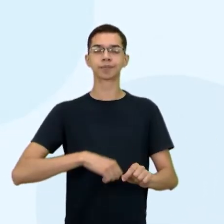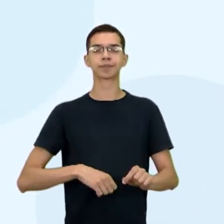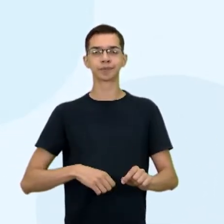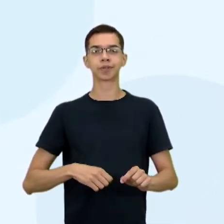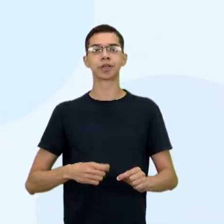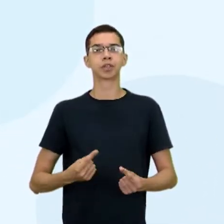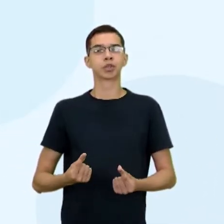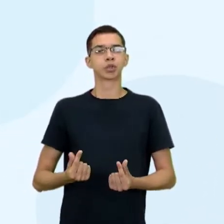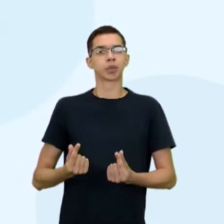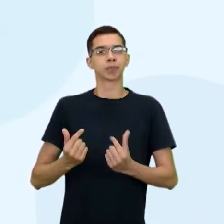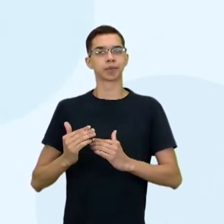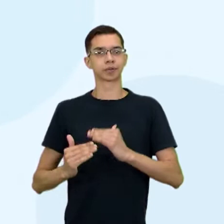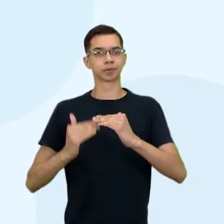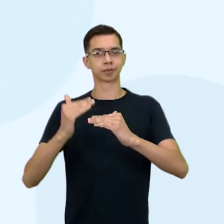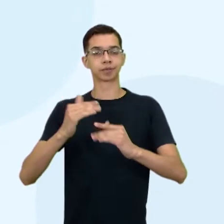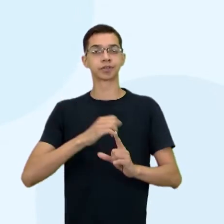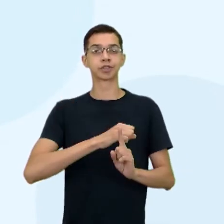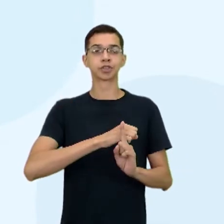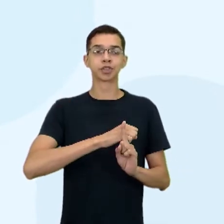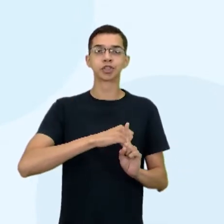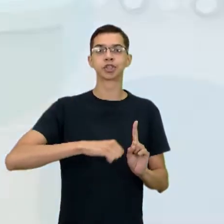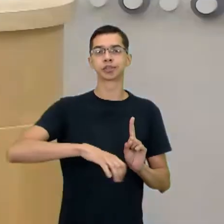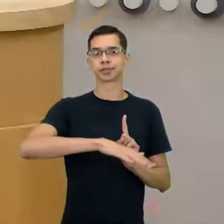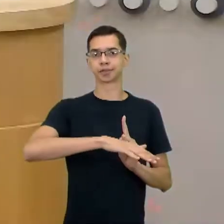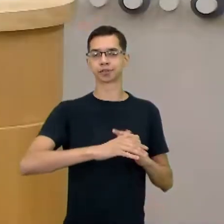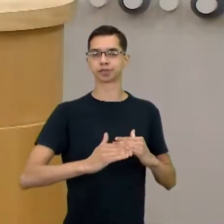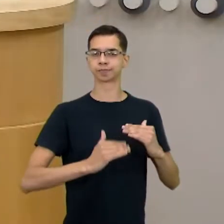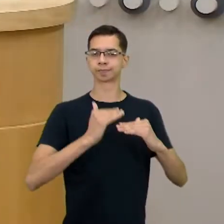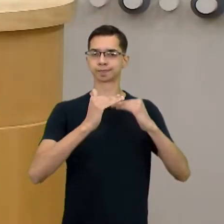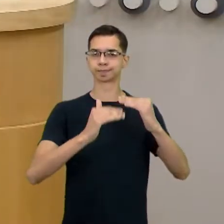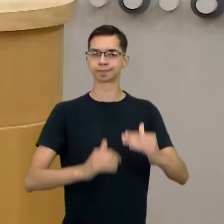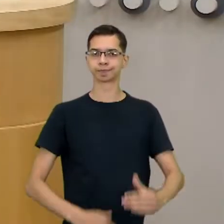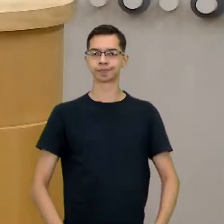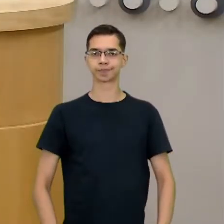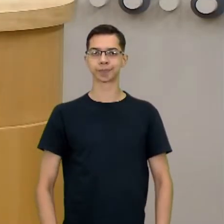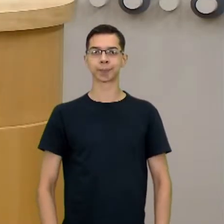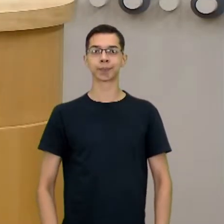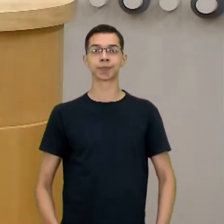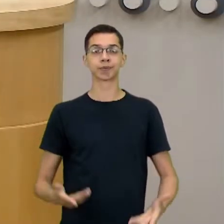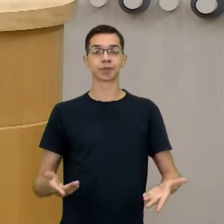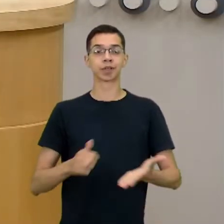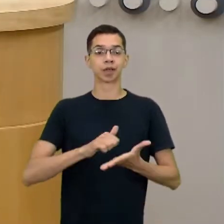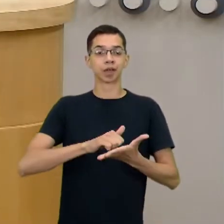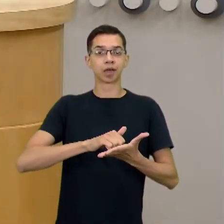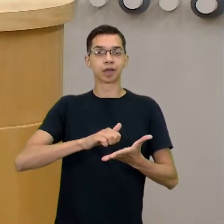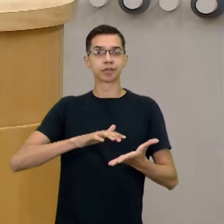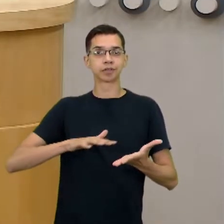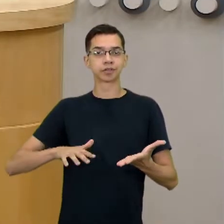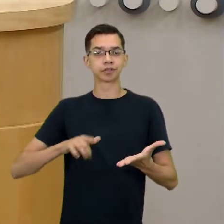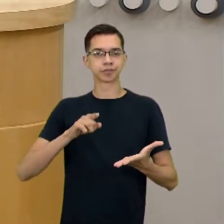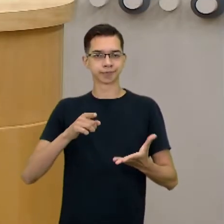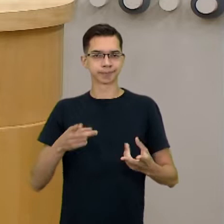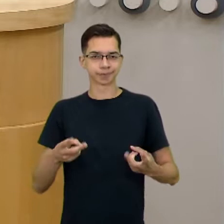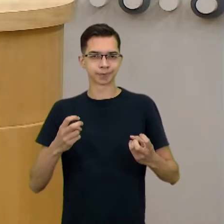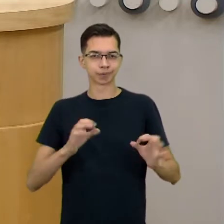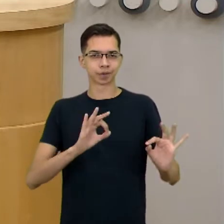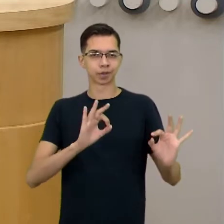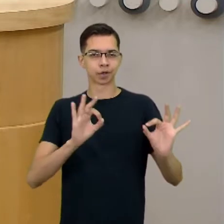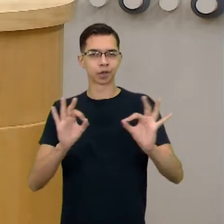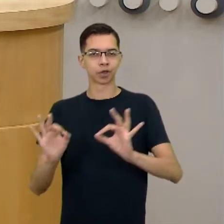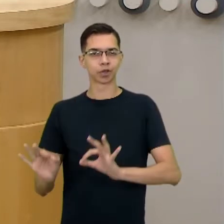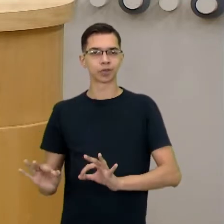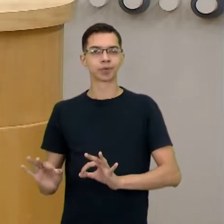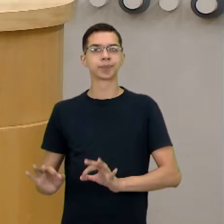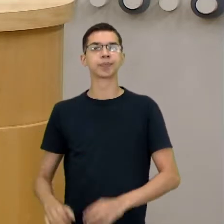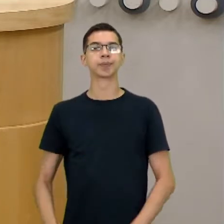e social, né? Então, dentro dessa atividade que vocês estão vendo aí desde da integração, né, que foi também feita